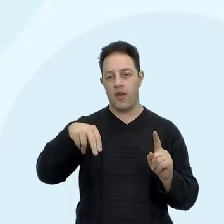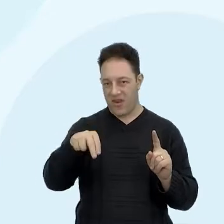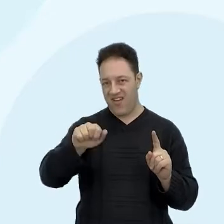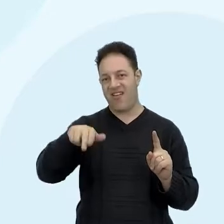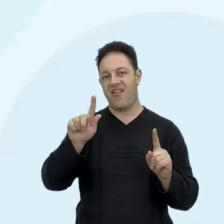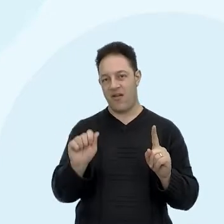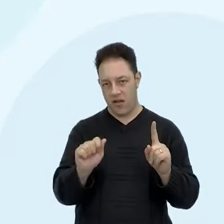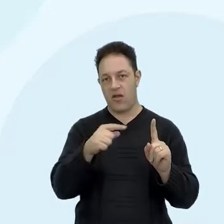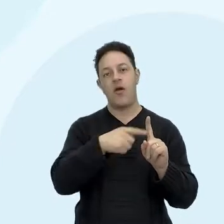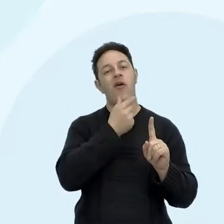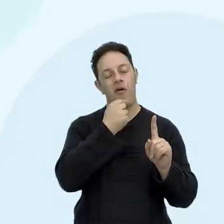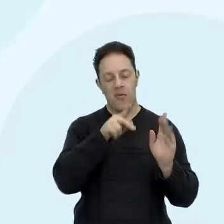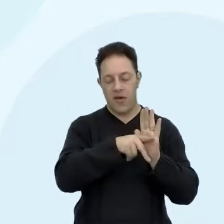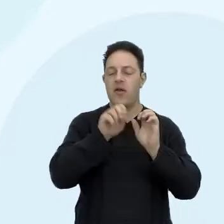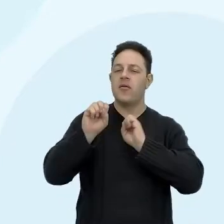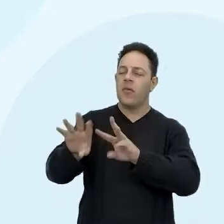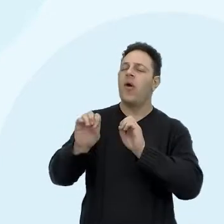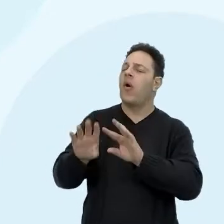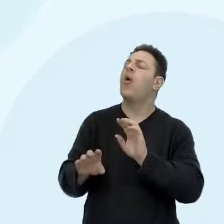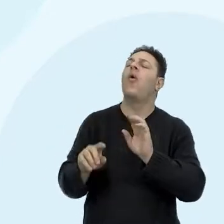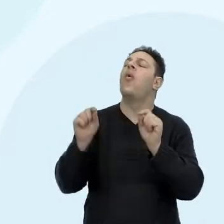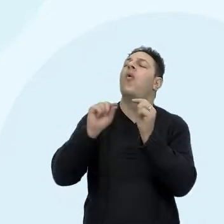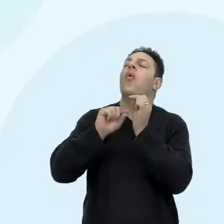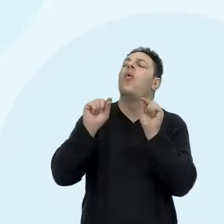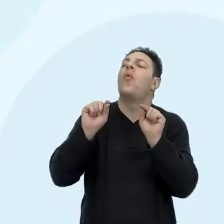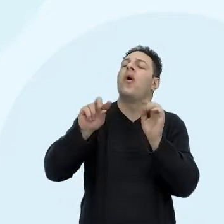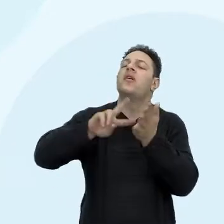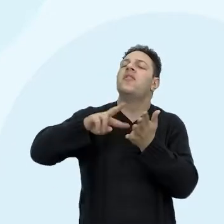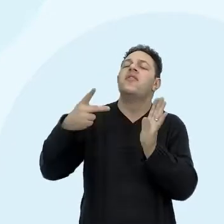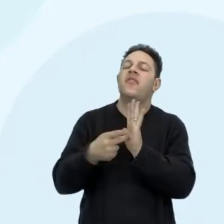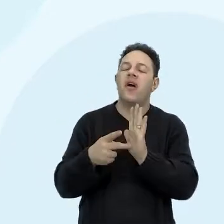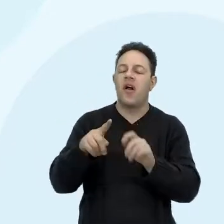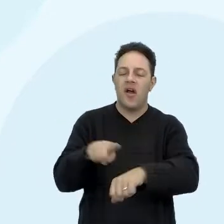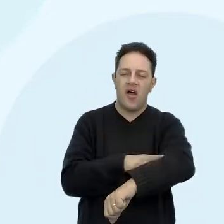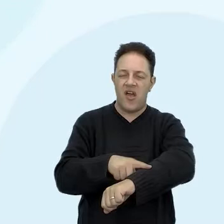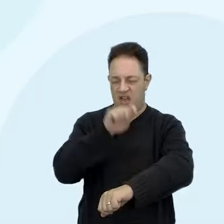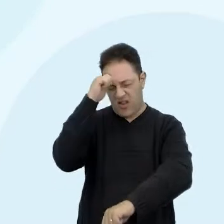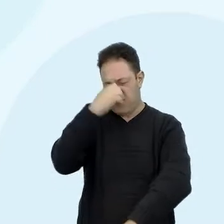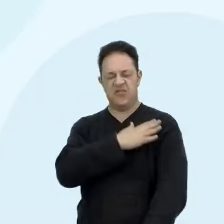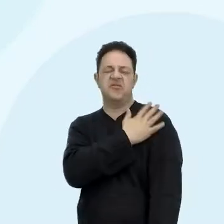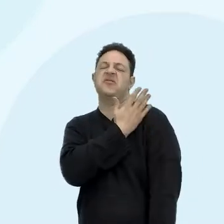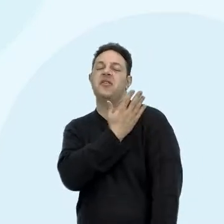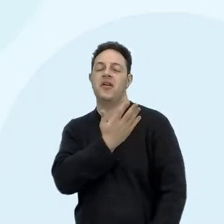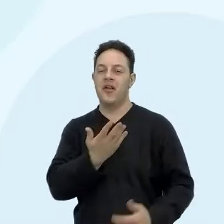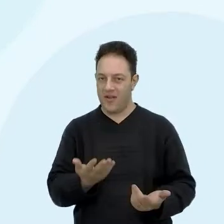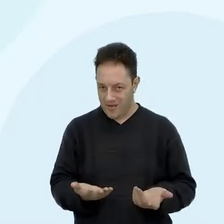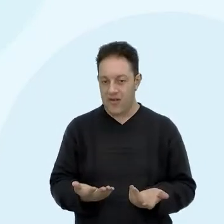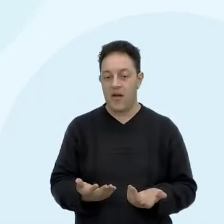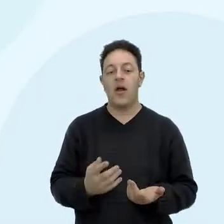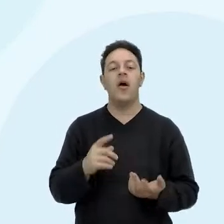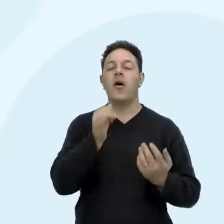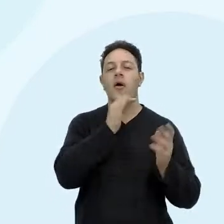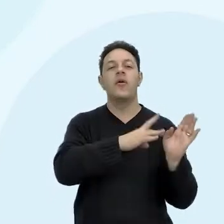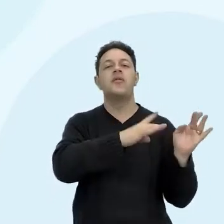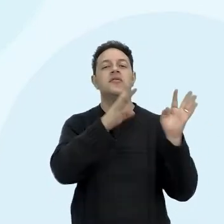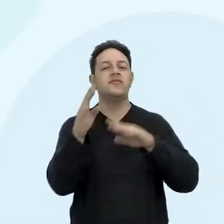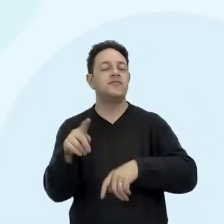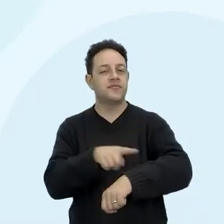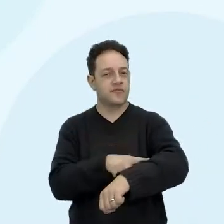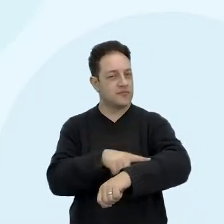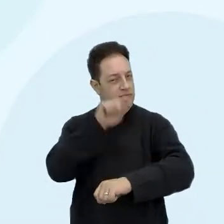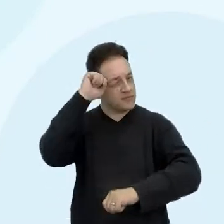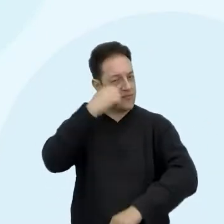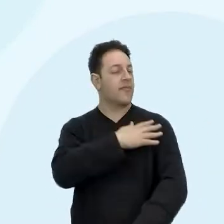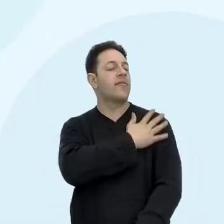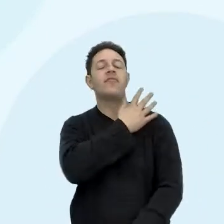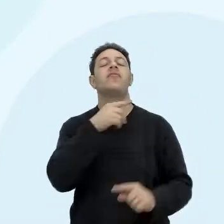ideia do que constitui o racismo. Então, disso tudo que vocês viram, né, o que constitui o racismo?